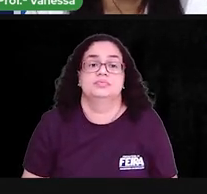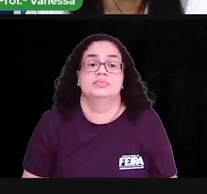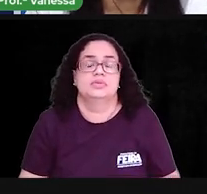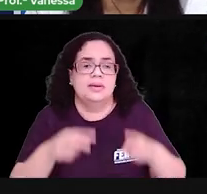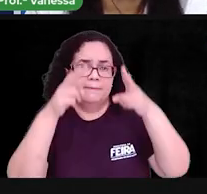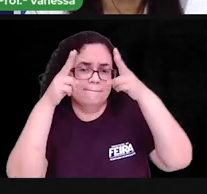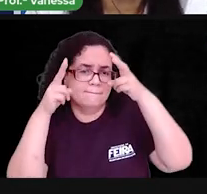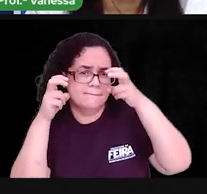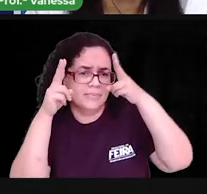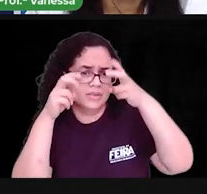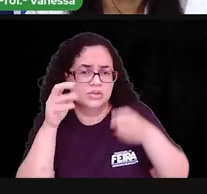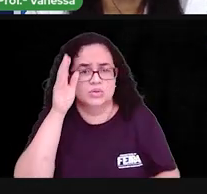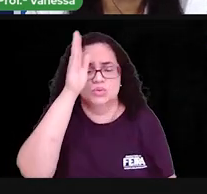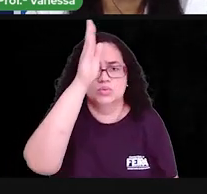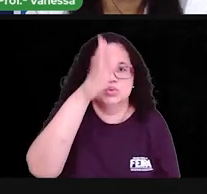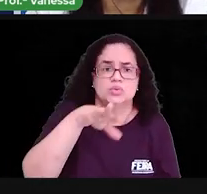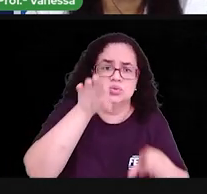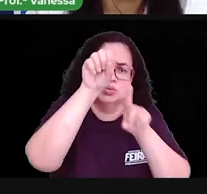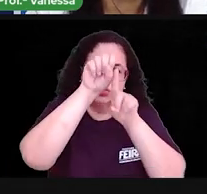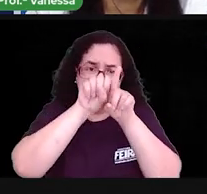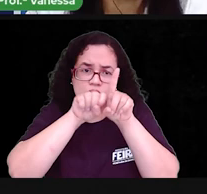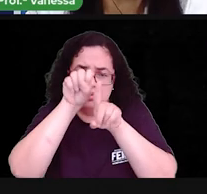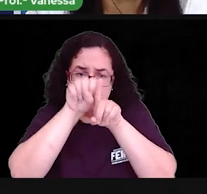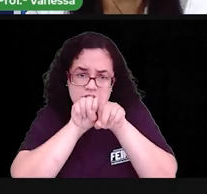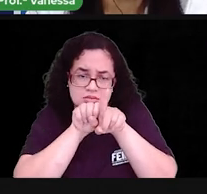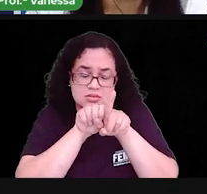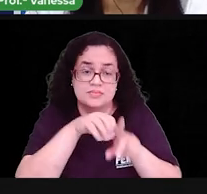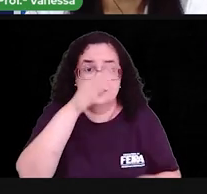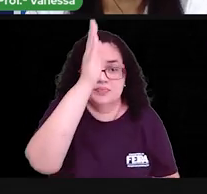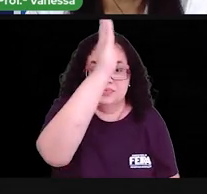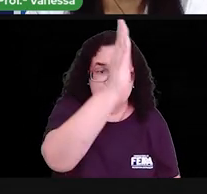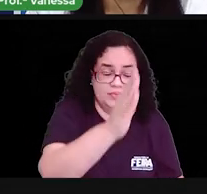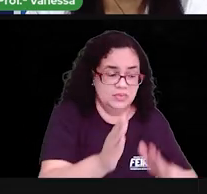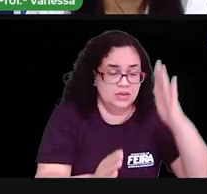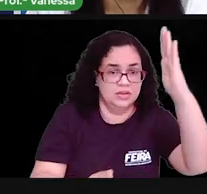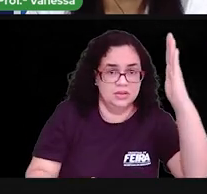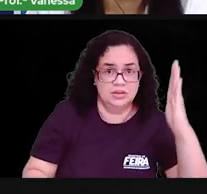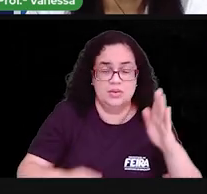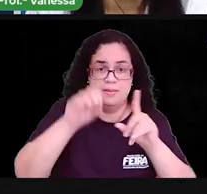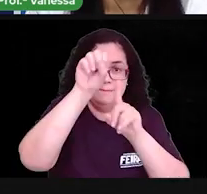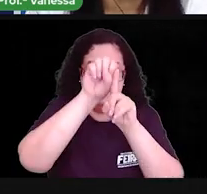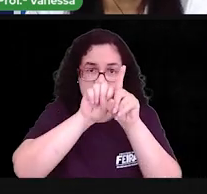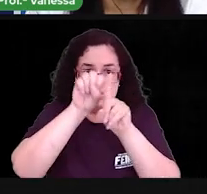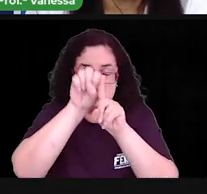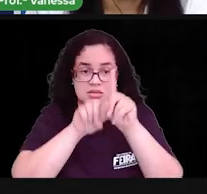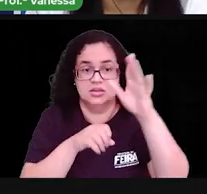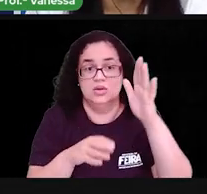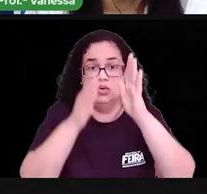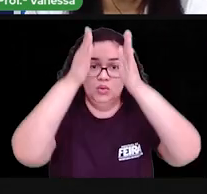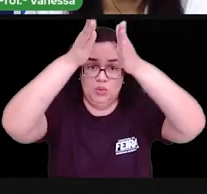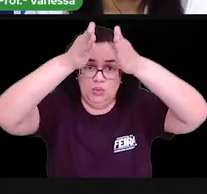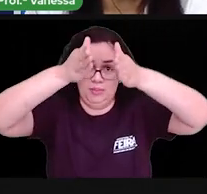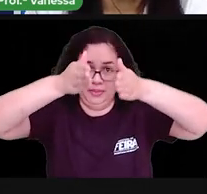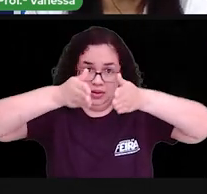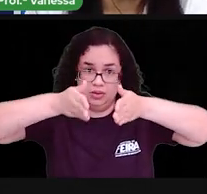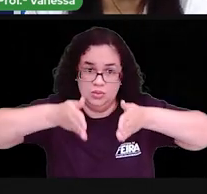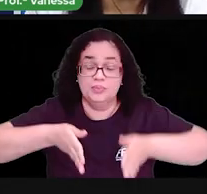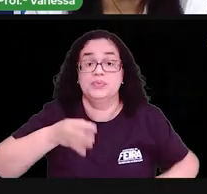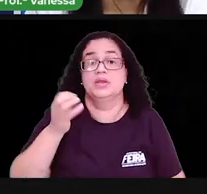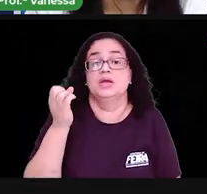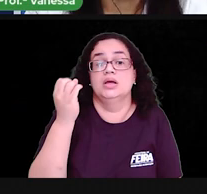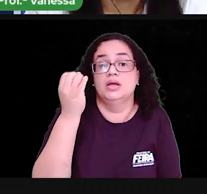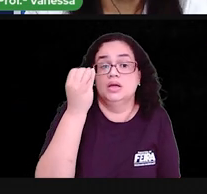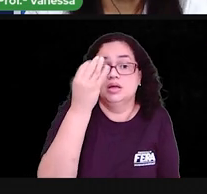percebo aí ó todos os meses escritos do lado esquerdo no meio a